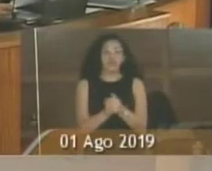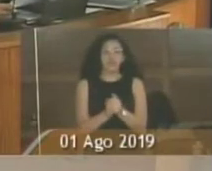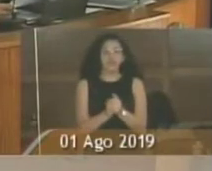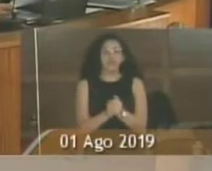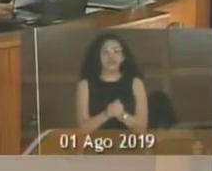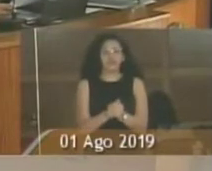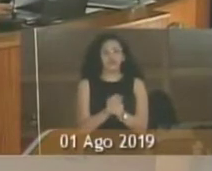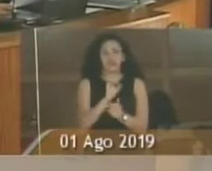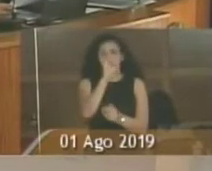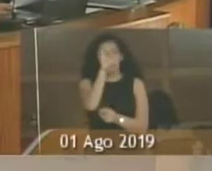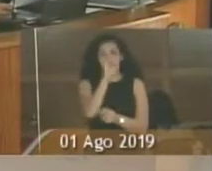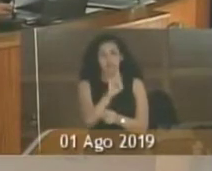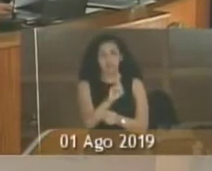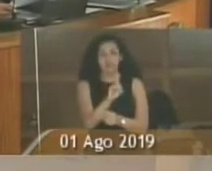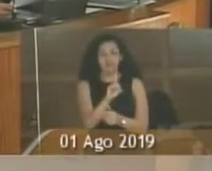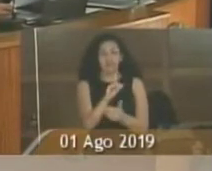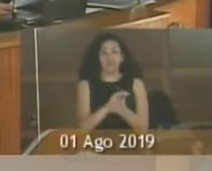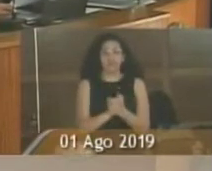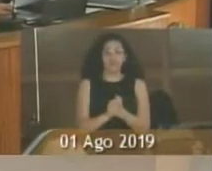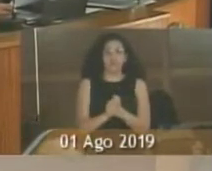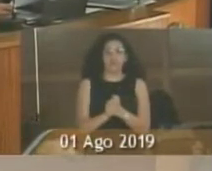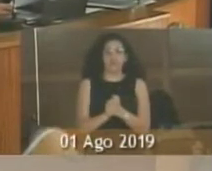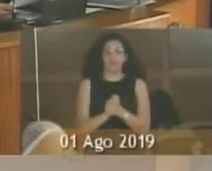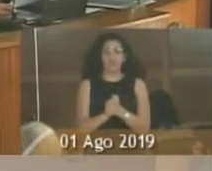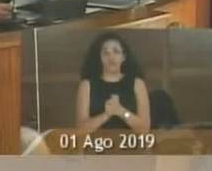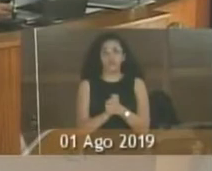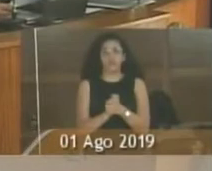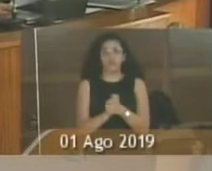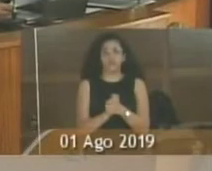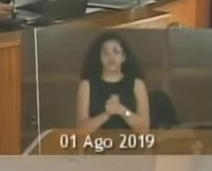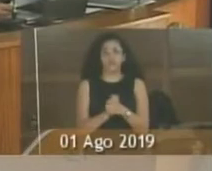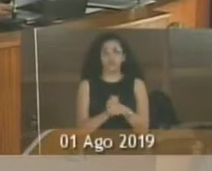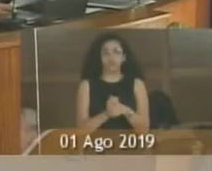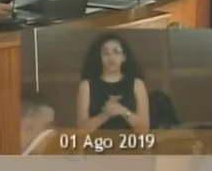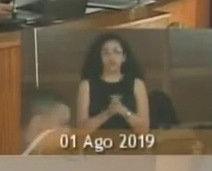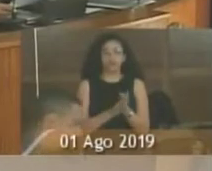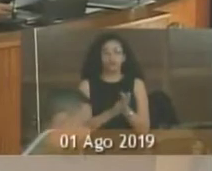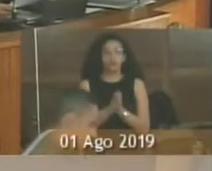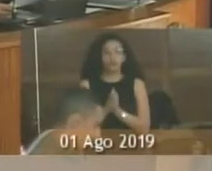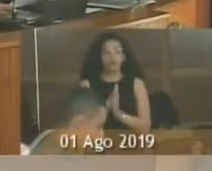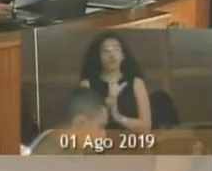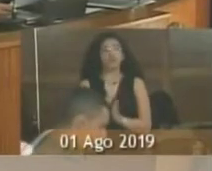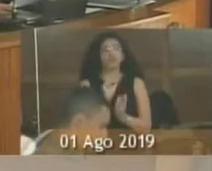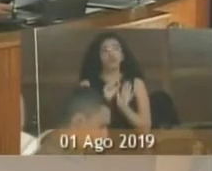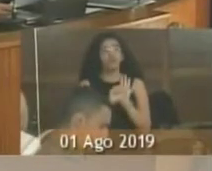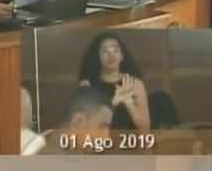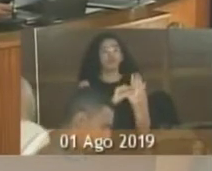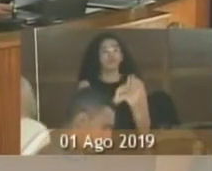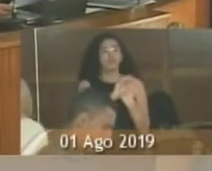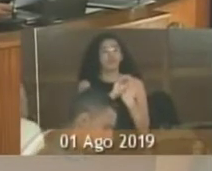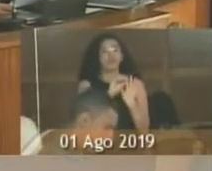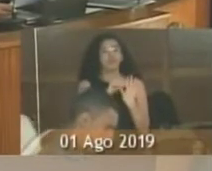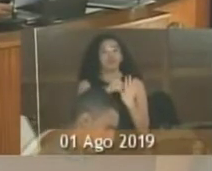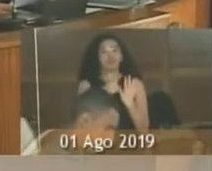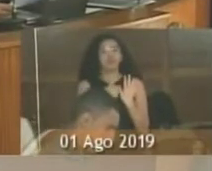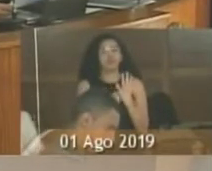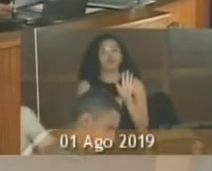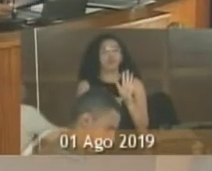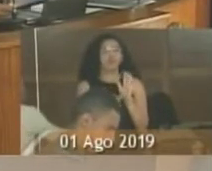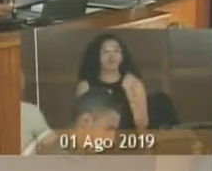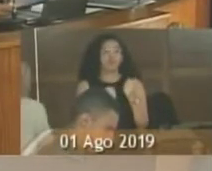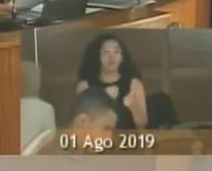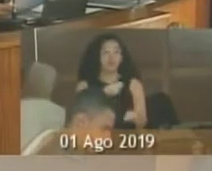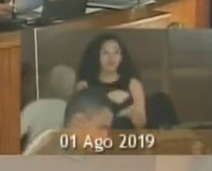direitos inerentes ao cargo, que são aqueles elencados na Resolução 001, de 26 de junho de